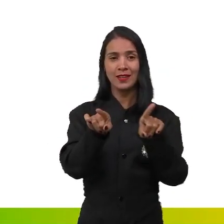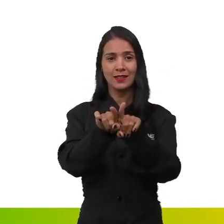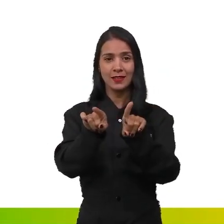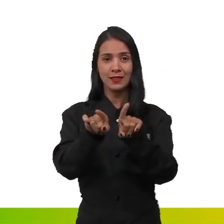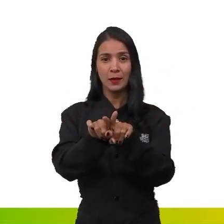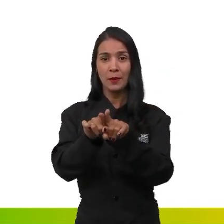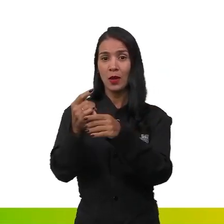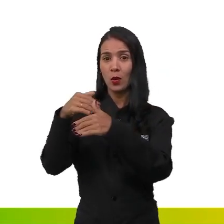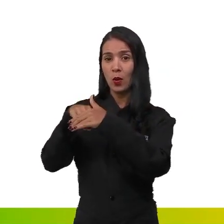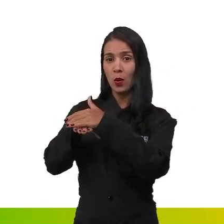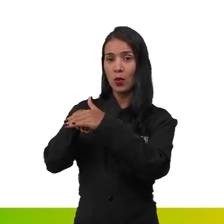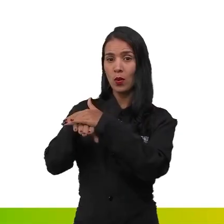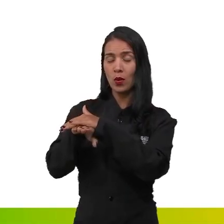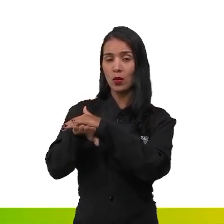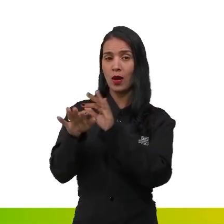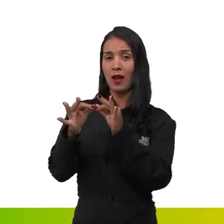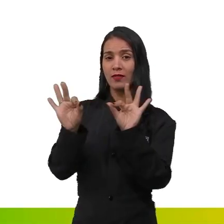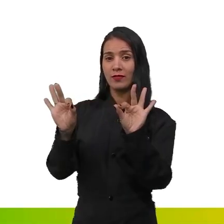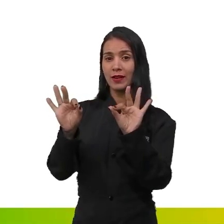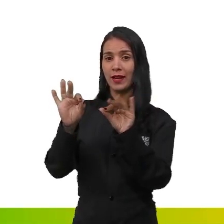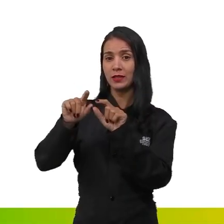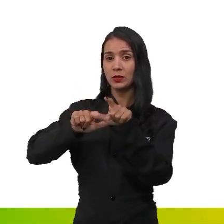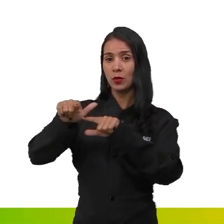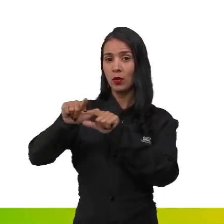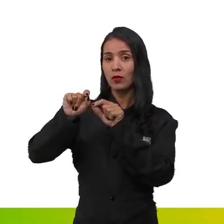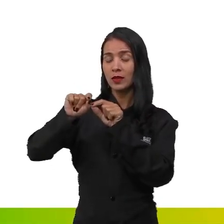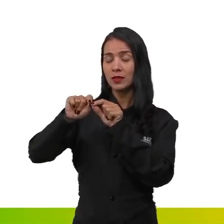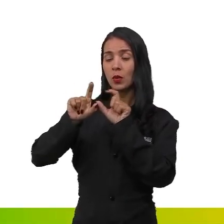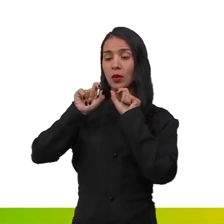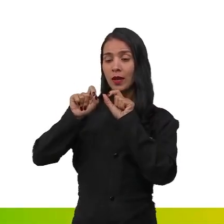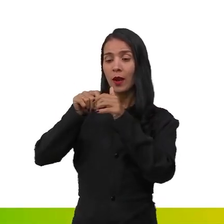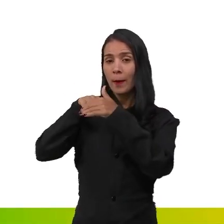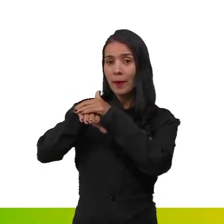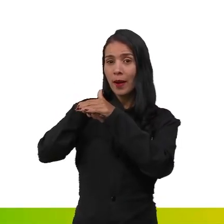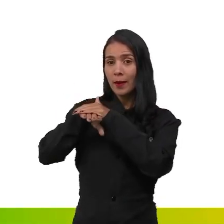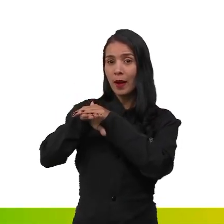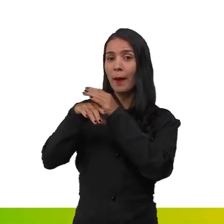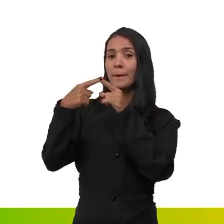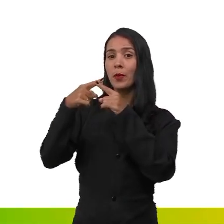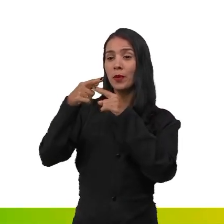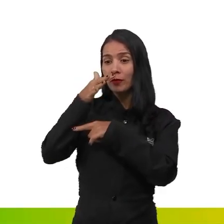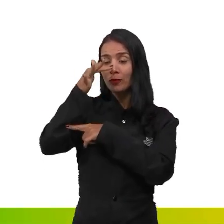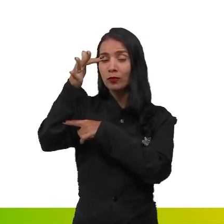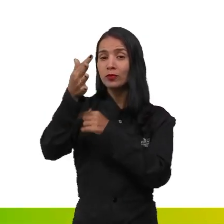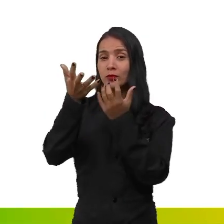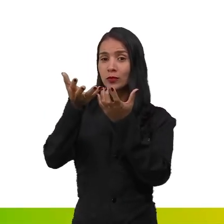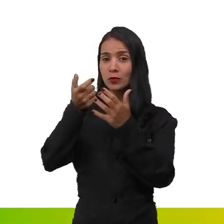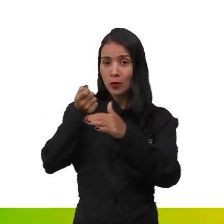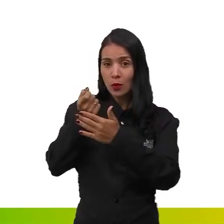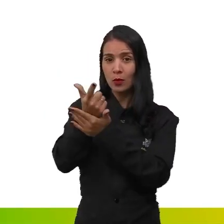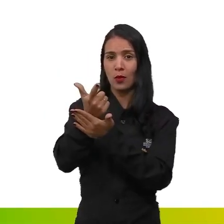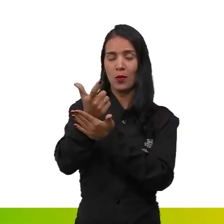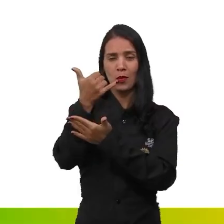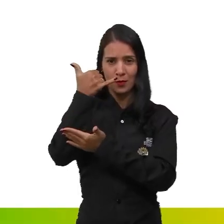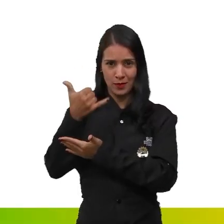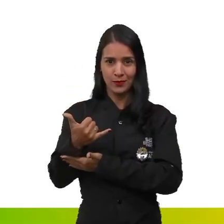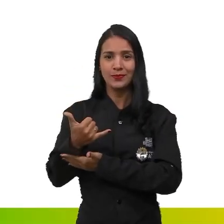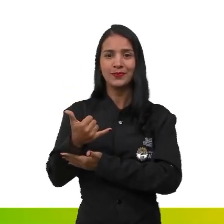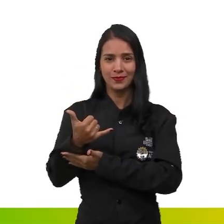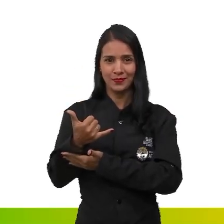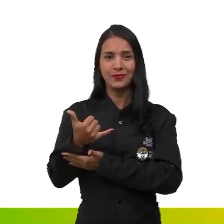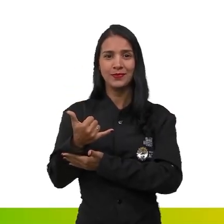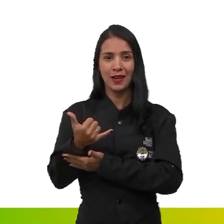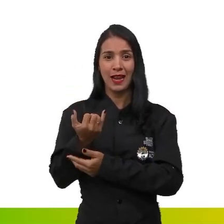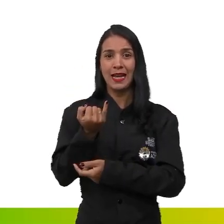estou juntando dinheiro, quero comprar um celular novo. Porque imagina que eu construísse aqui essas